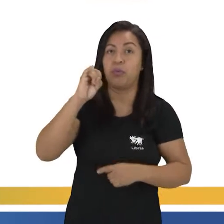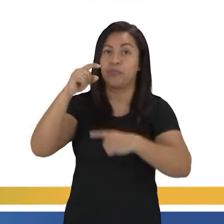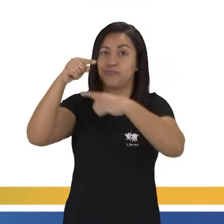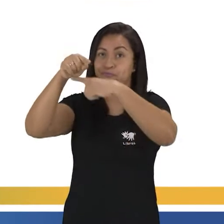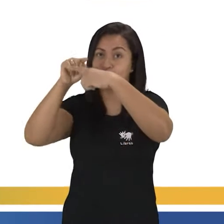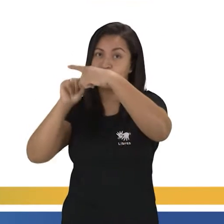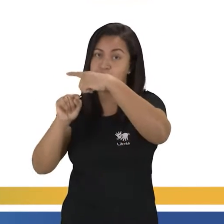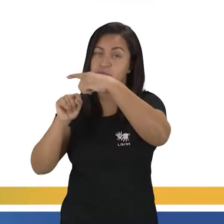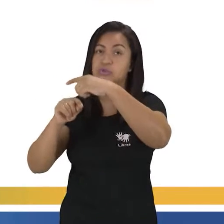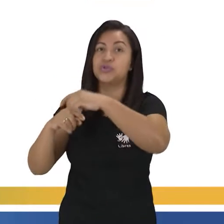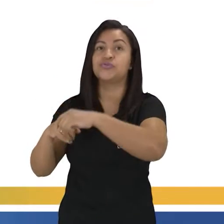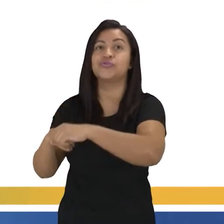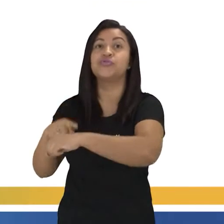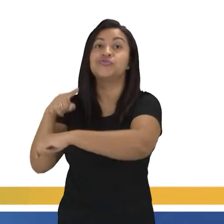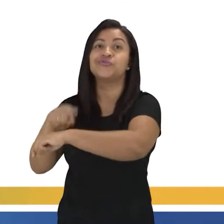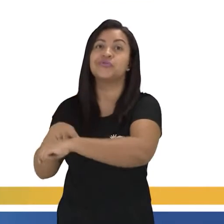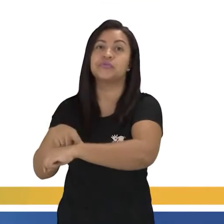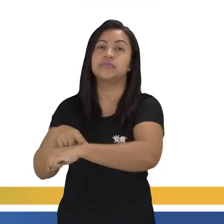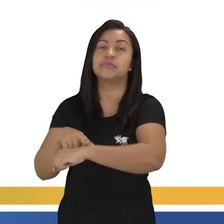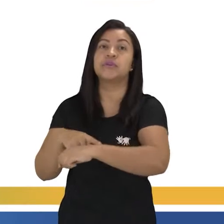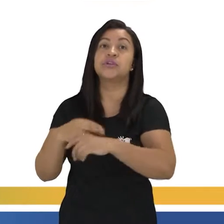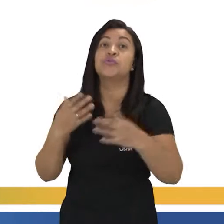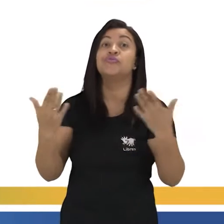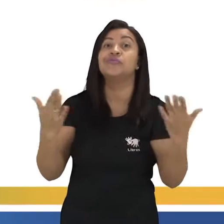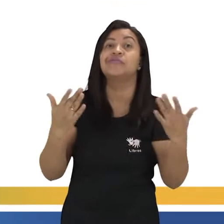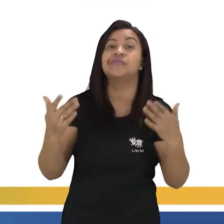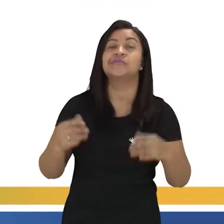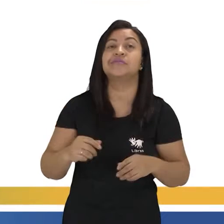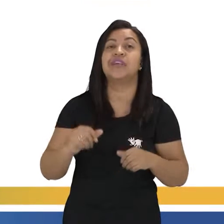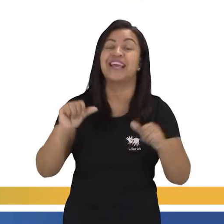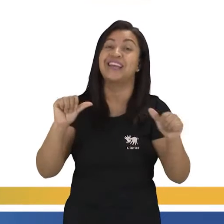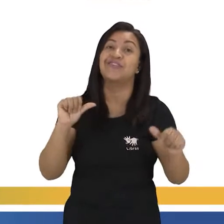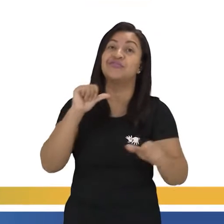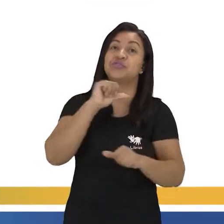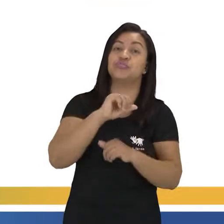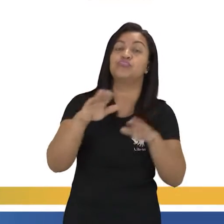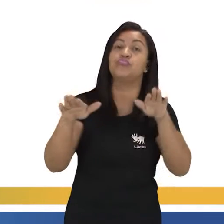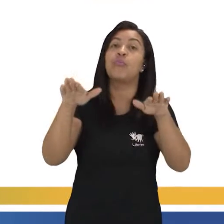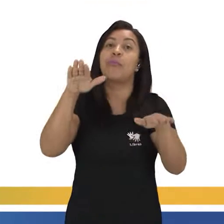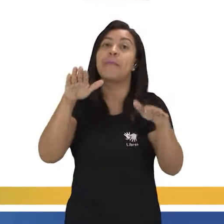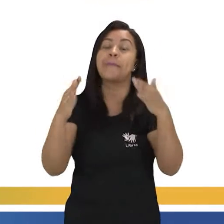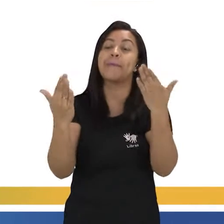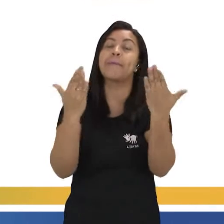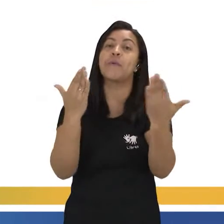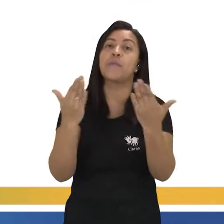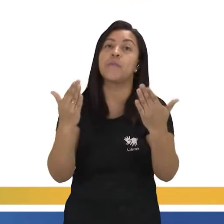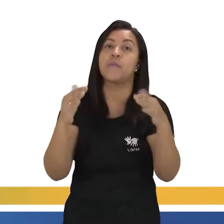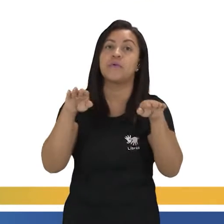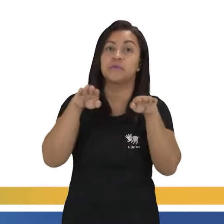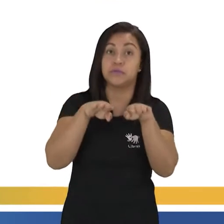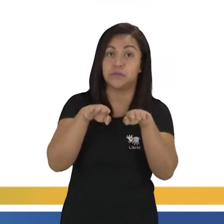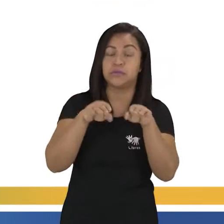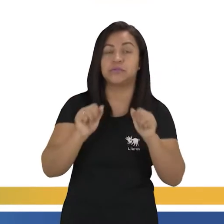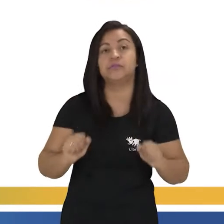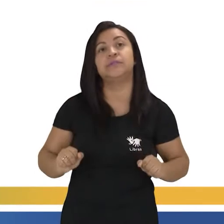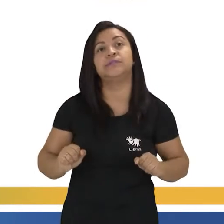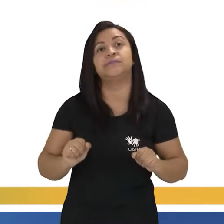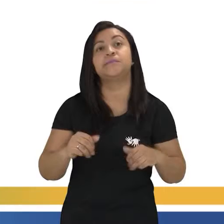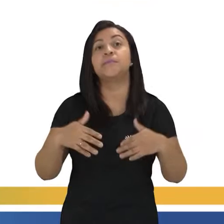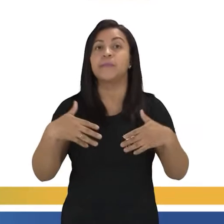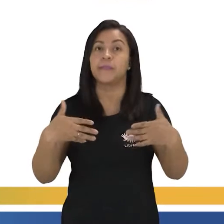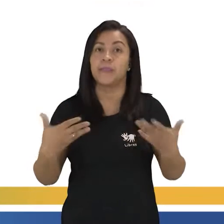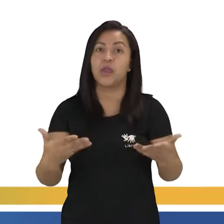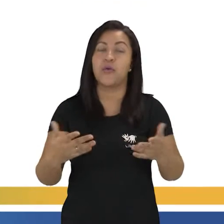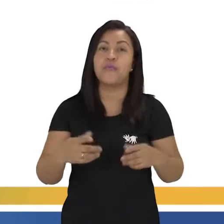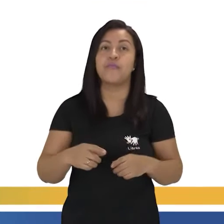e tempo são grandezas inversamente proporcionais. Se eu aumentar o tempo, eu diminuo a força, se eu aumentar a força, eu diminuo o tempo, certo? Da mesma